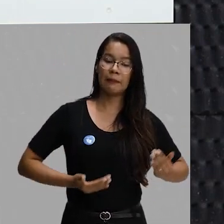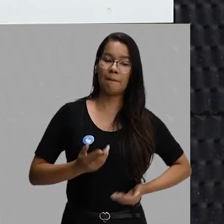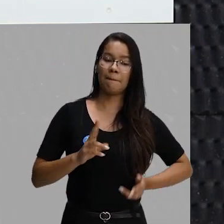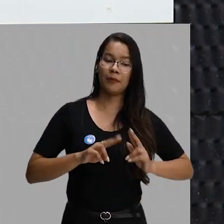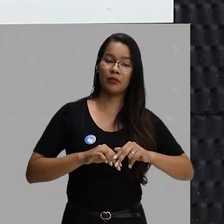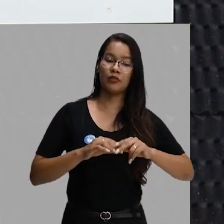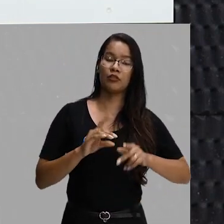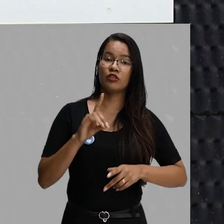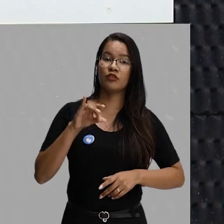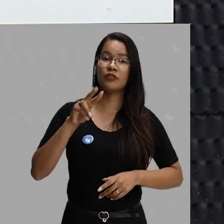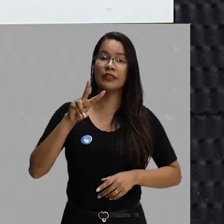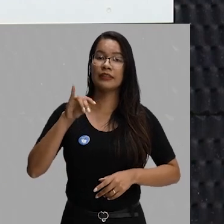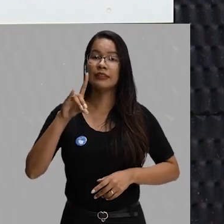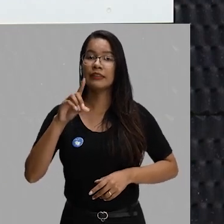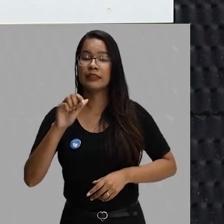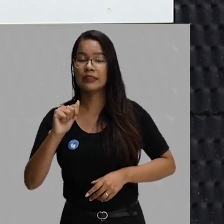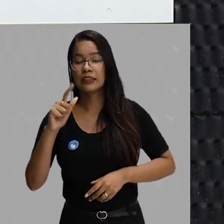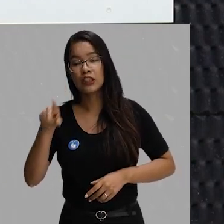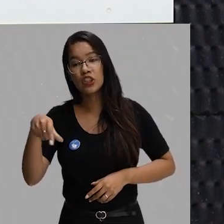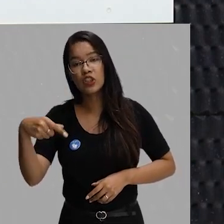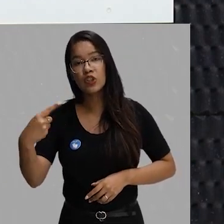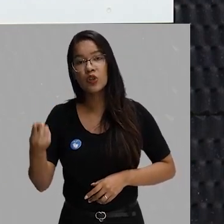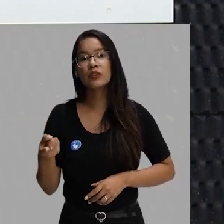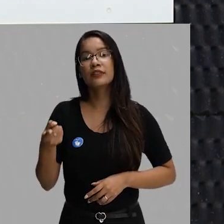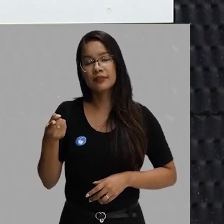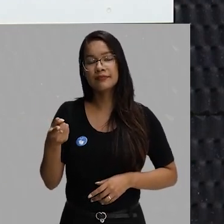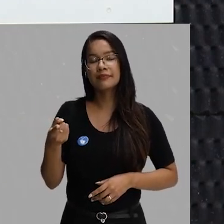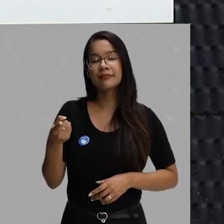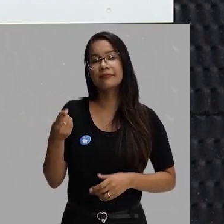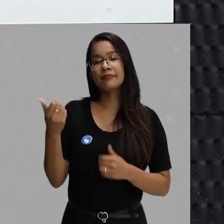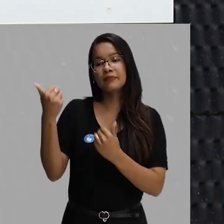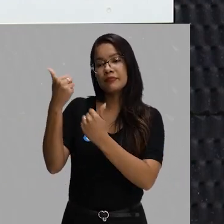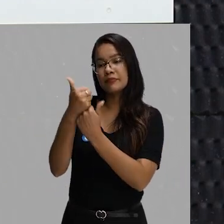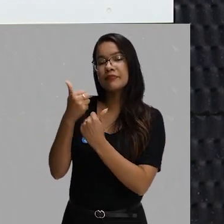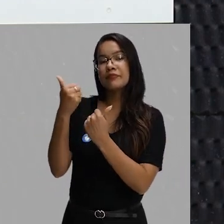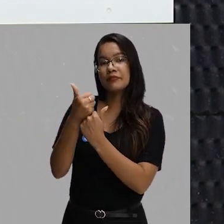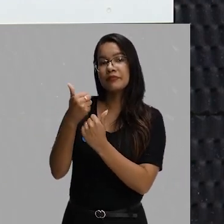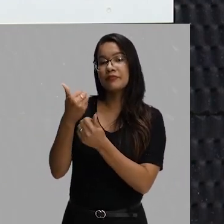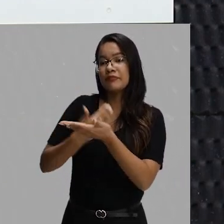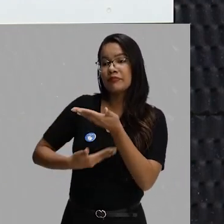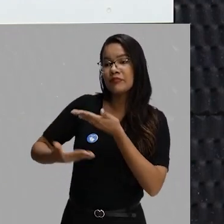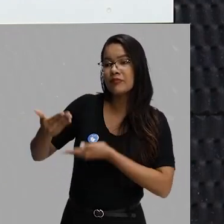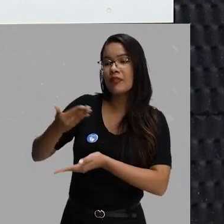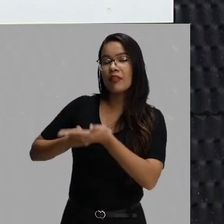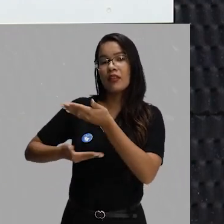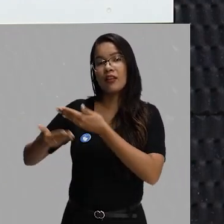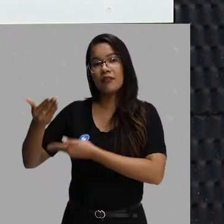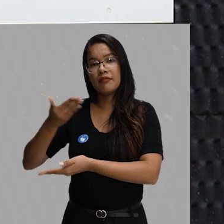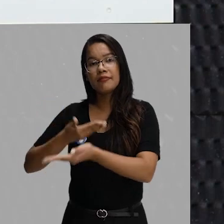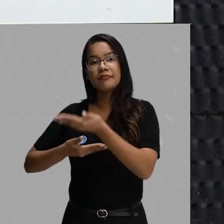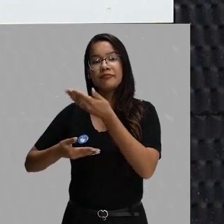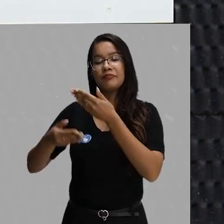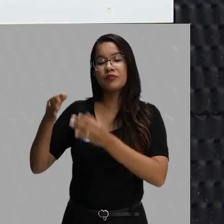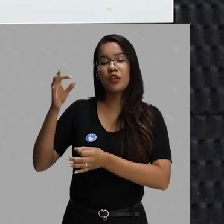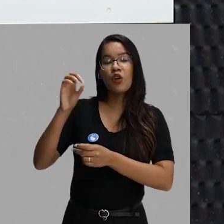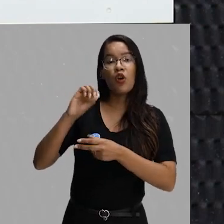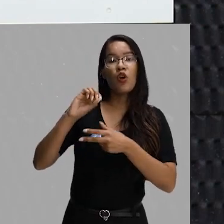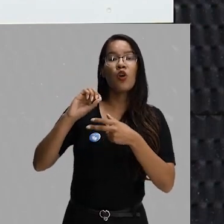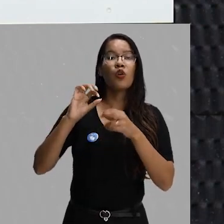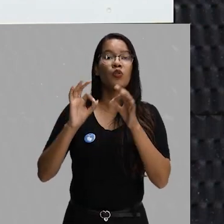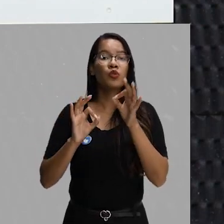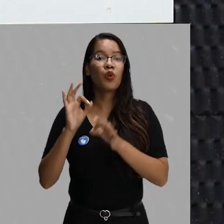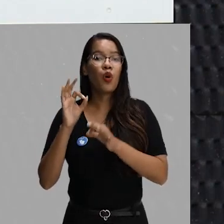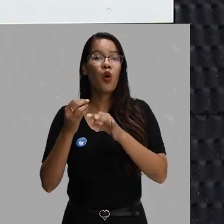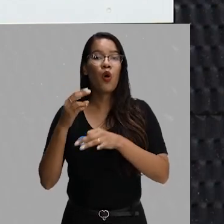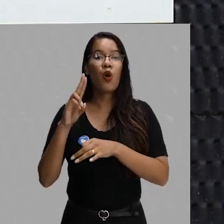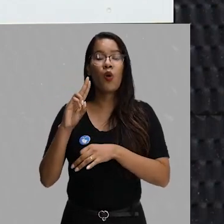outra minoria trocam favores com a aristocracia patrícia, favores jurídicos, favores econômicos, e são